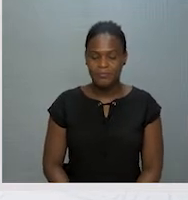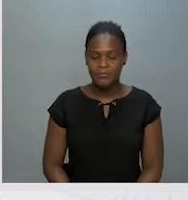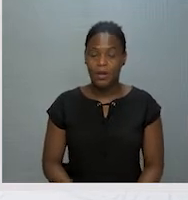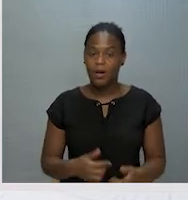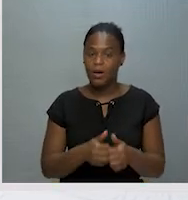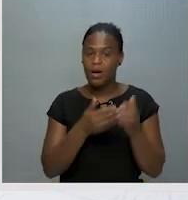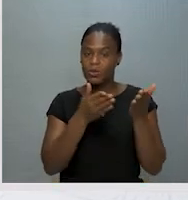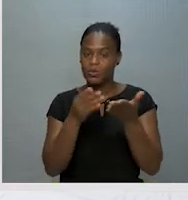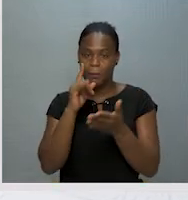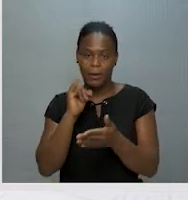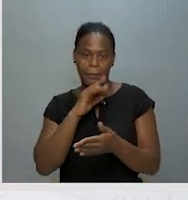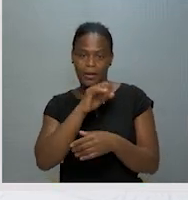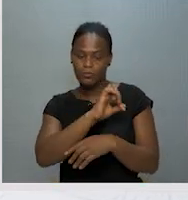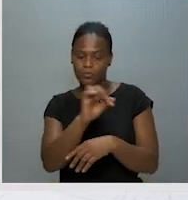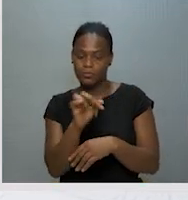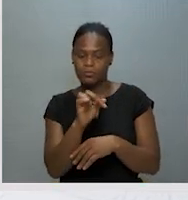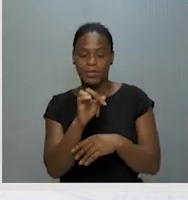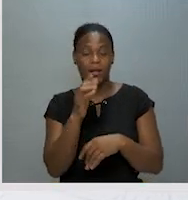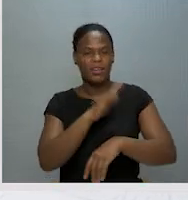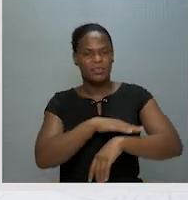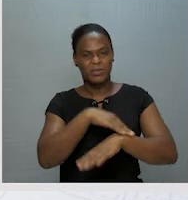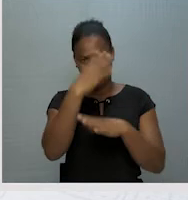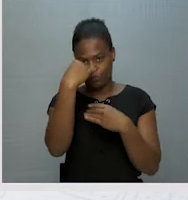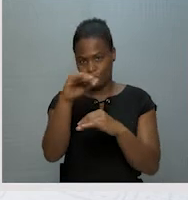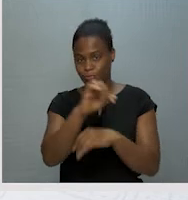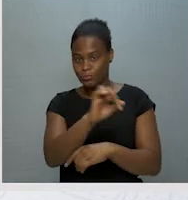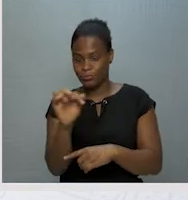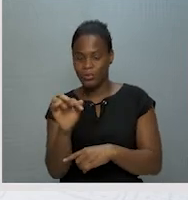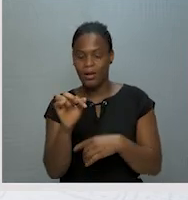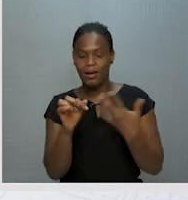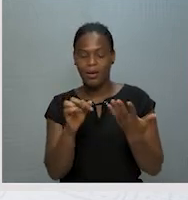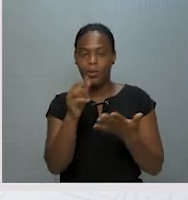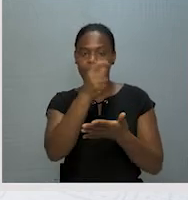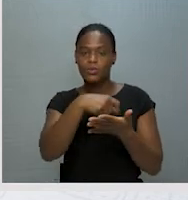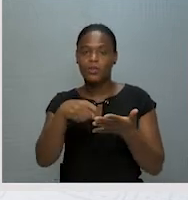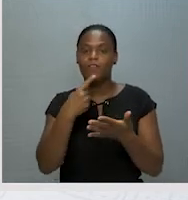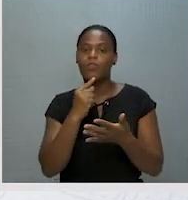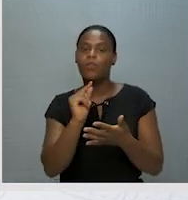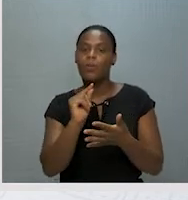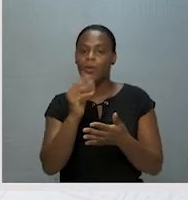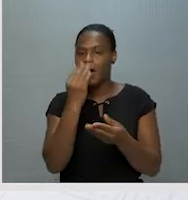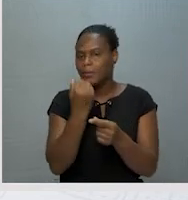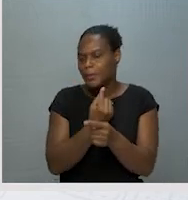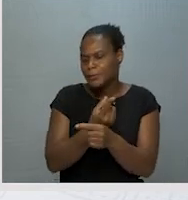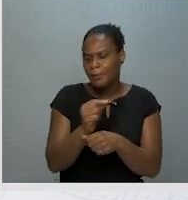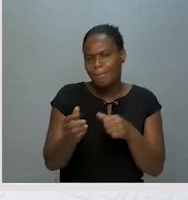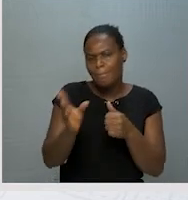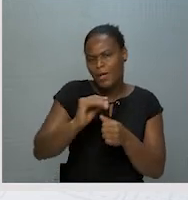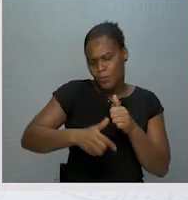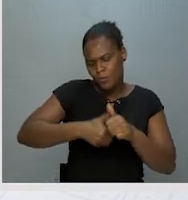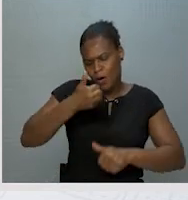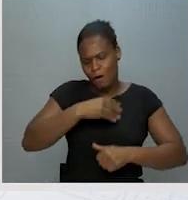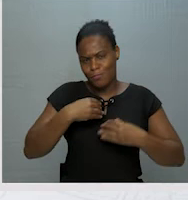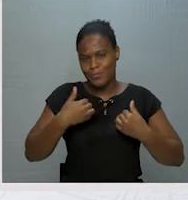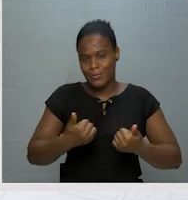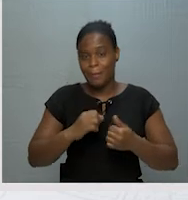Com a ajuda dos teus pais ou encarregados de educação, escrevam os nomes dos alimentos mais saudáveis para as